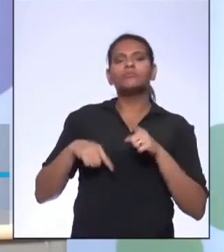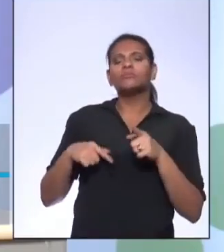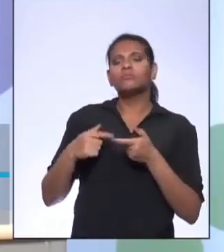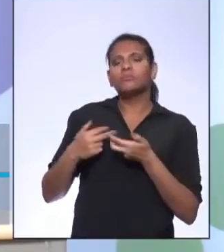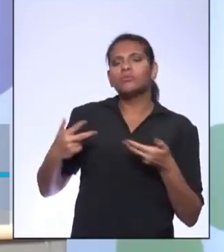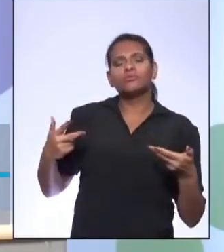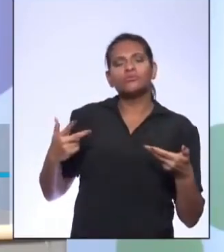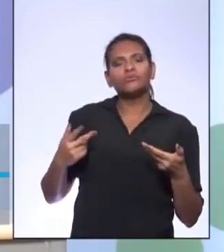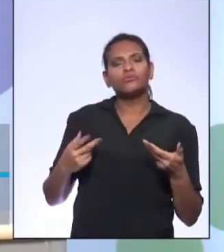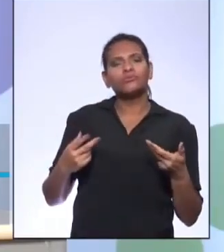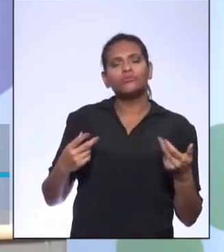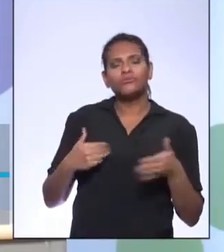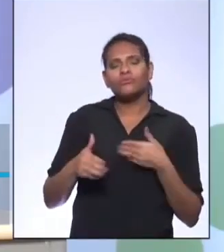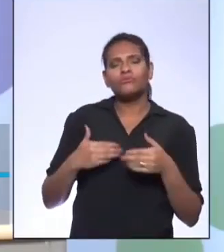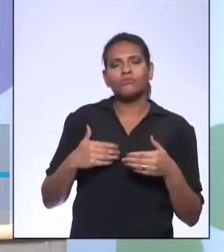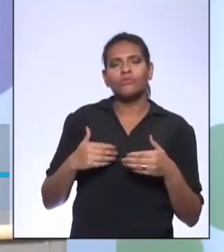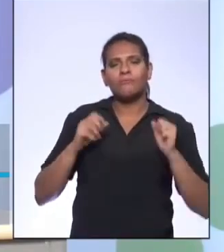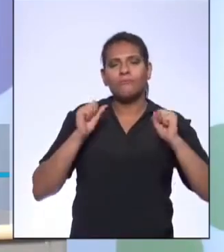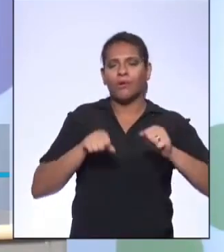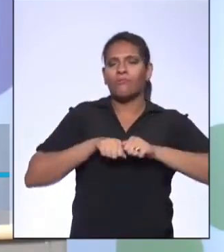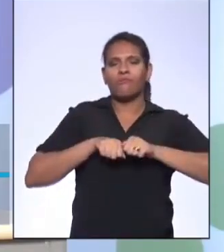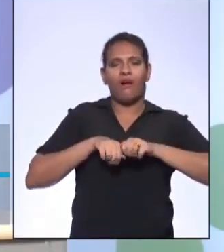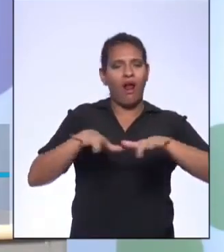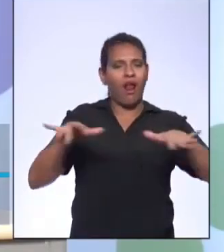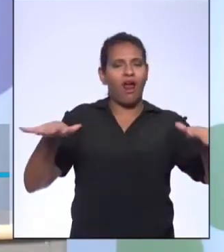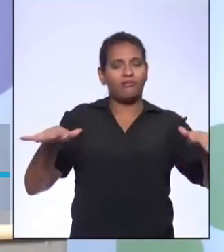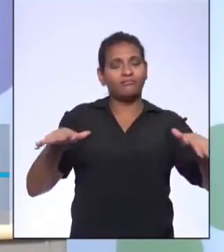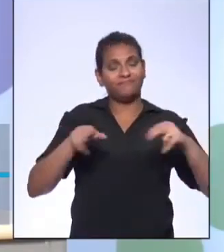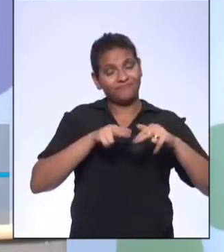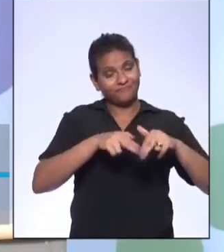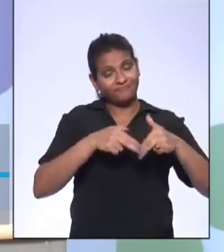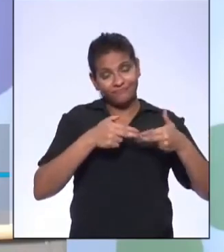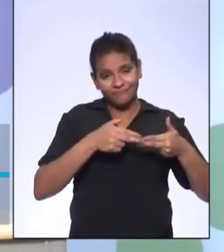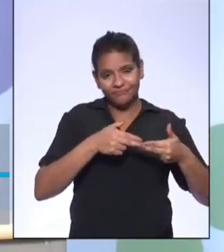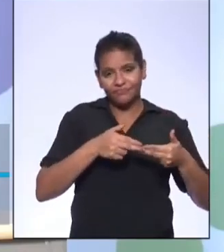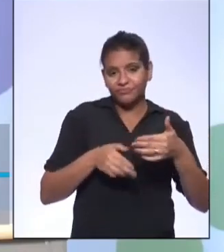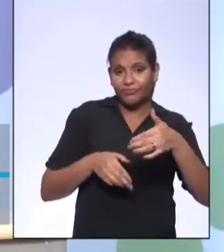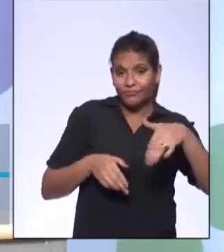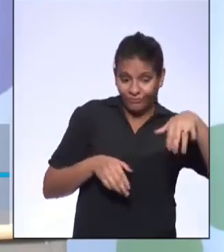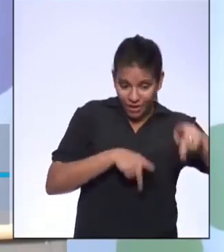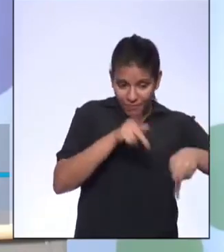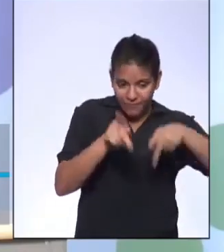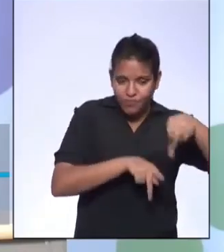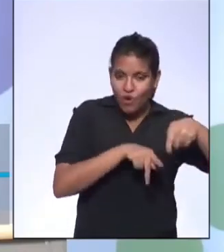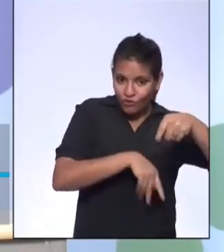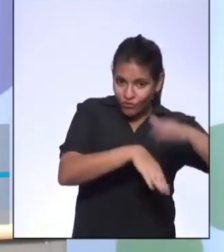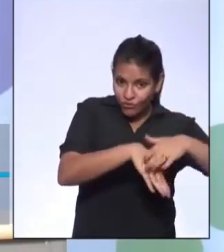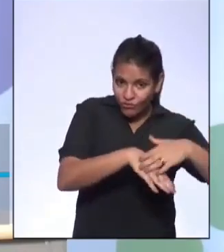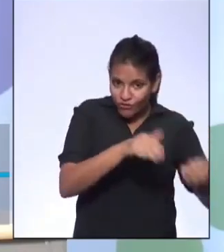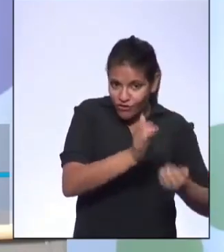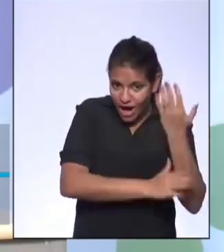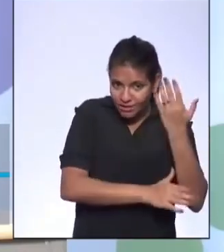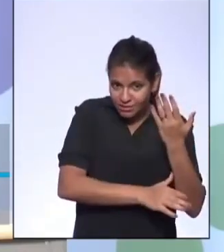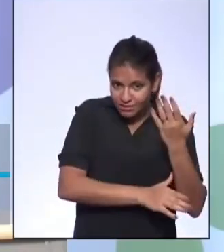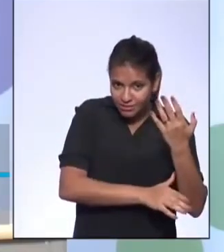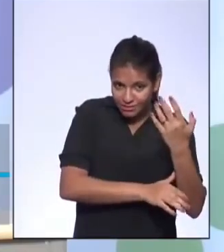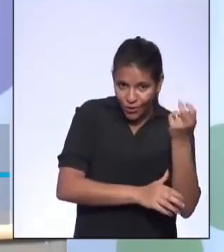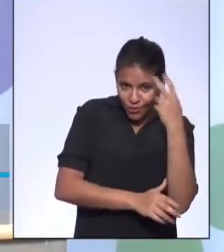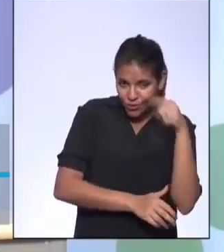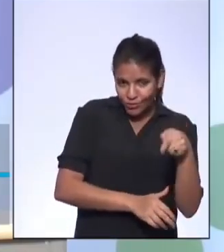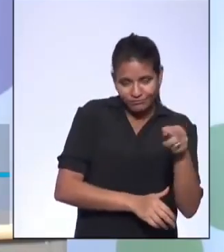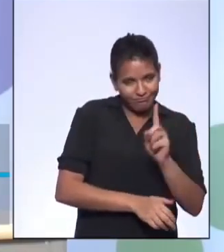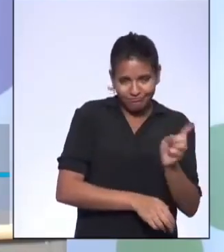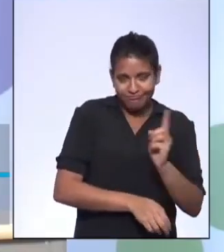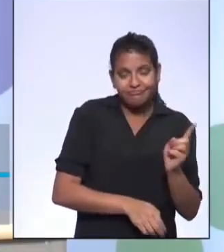é massificado. Então, a cultura da massa não é produzida pelas massas, mas é produzido para as massas, né? E